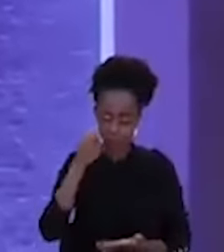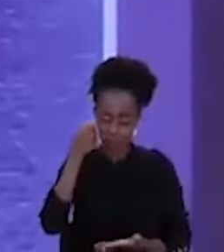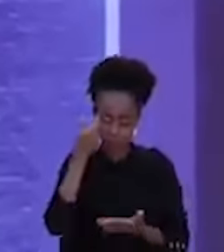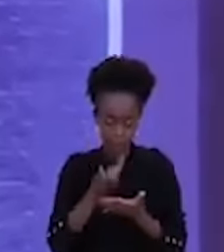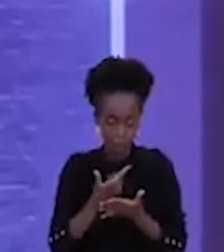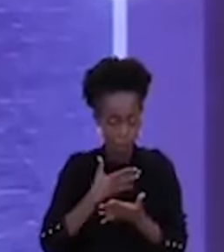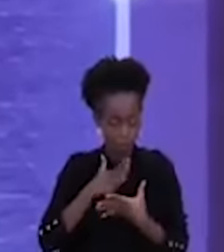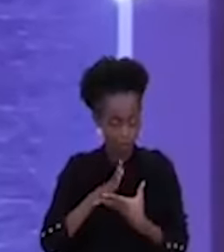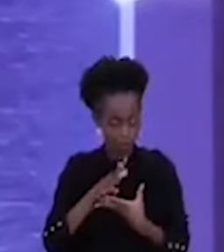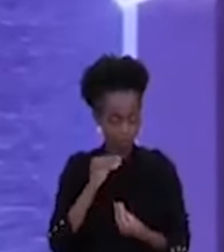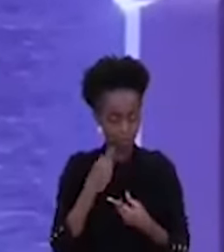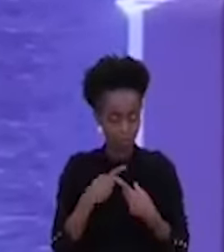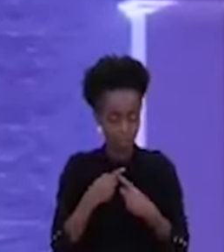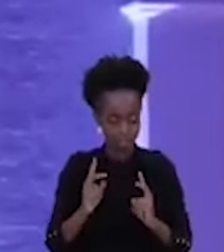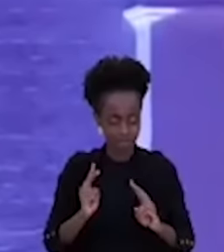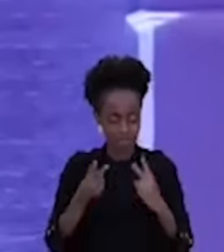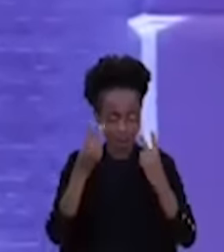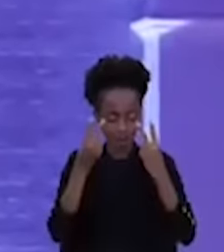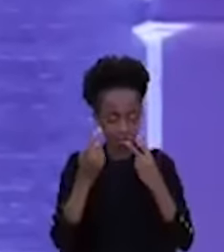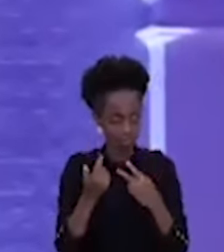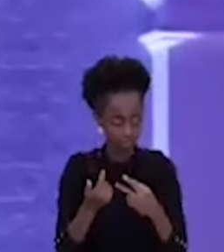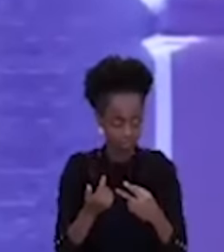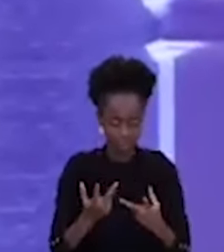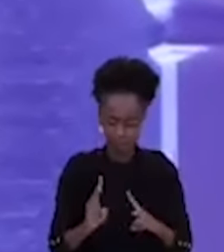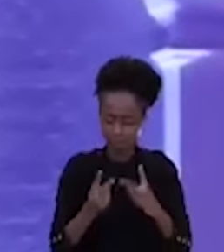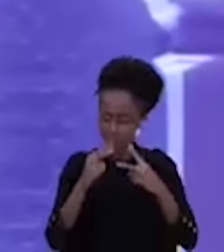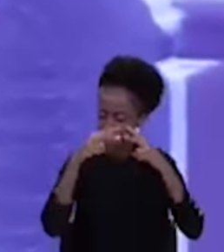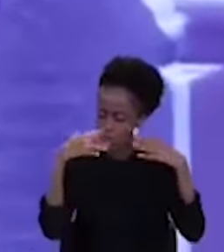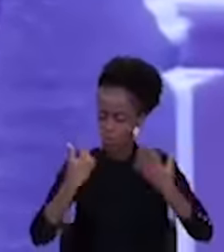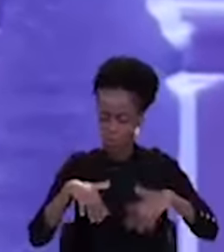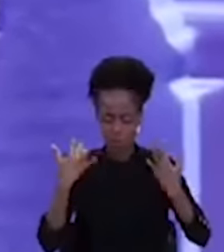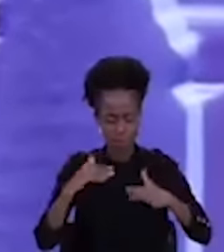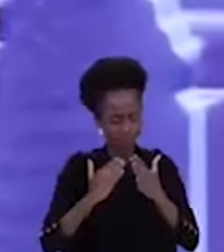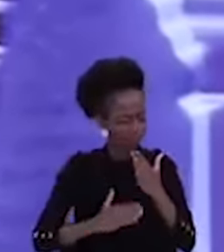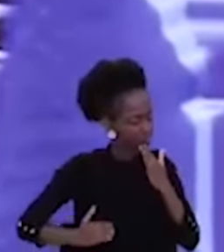minha alma. Pois o Senhor disse que